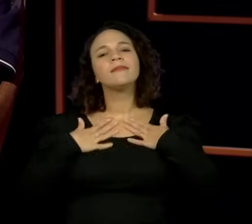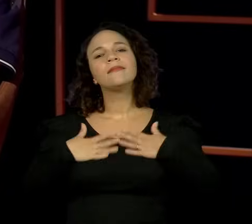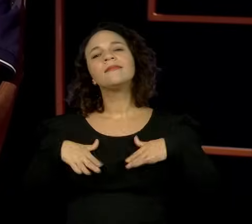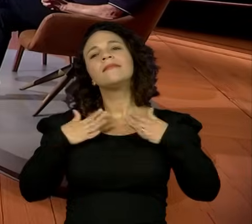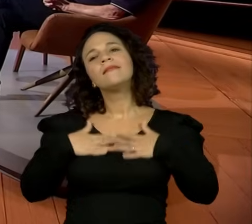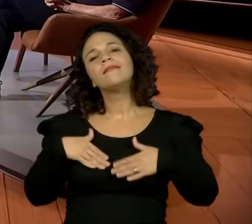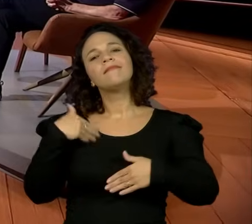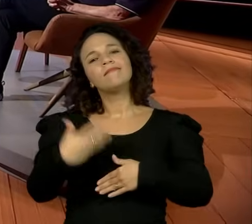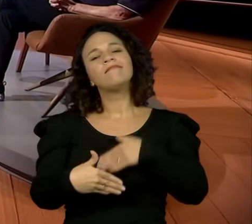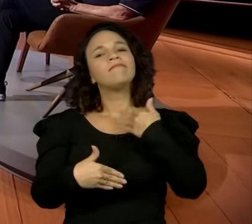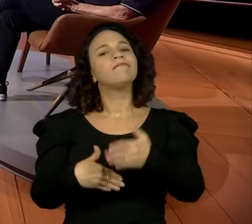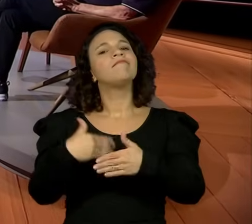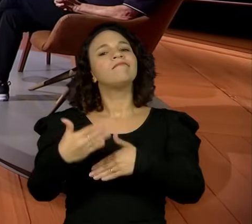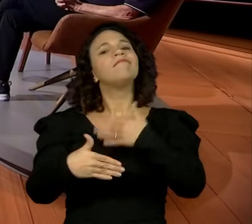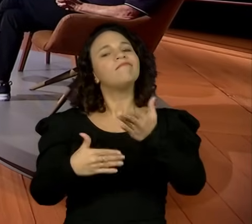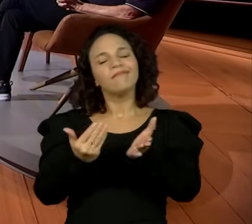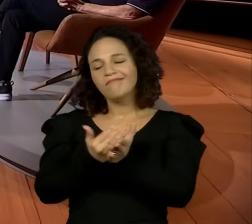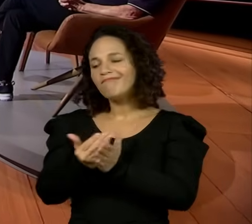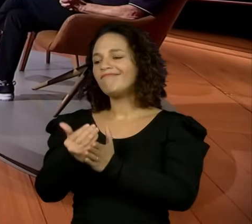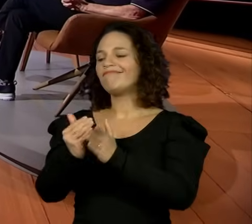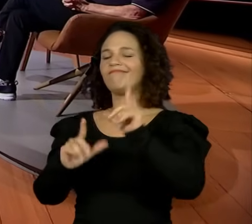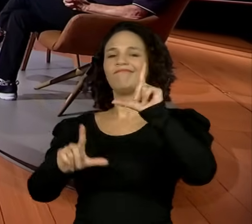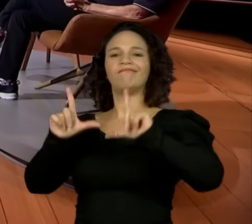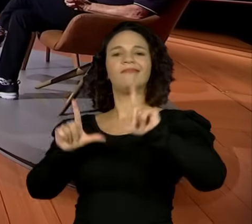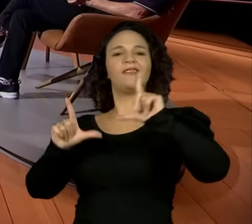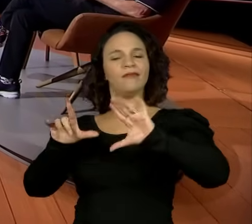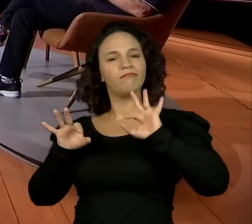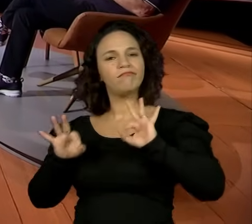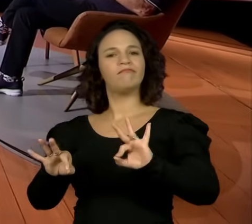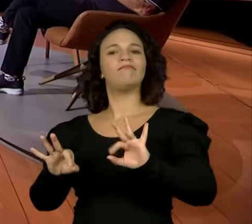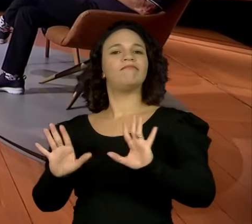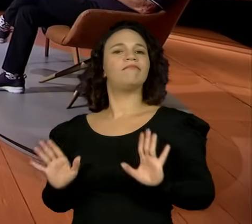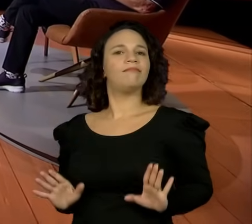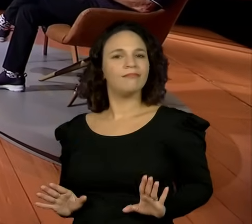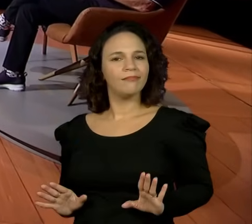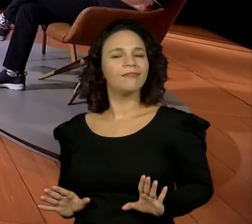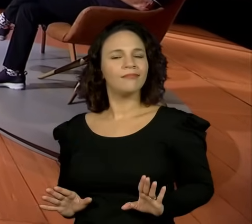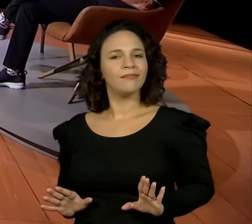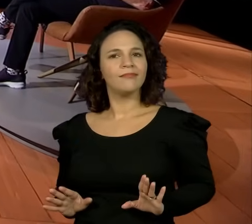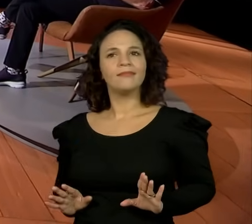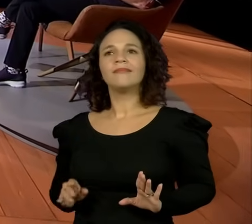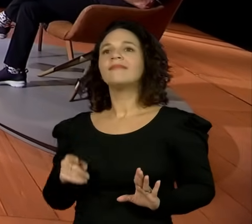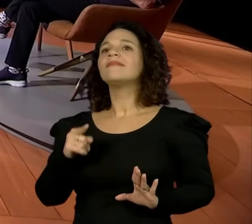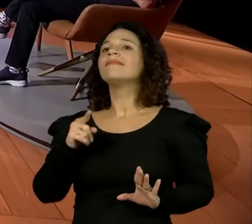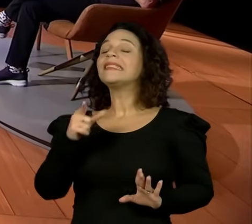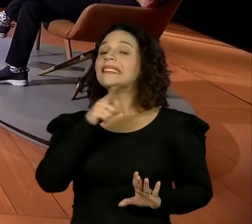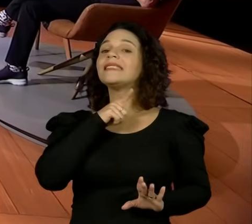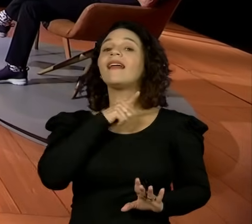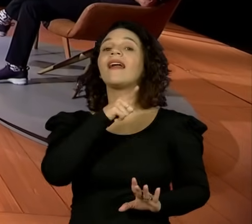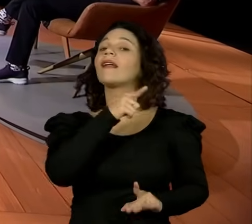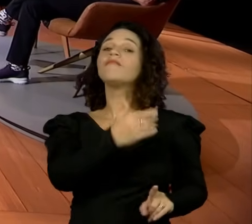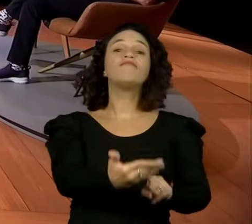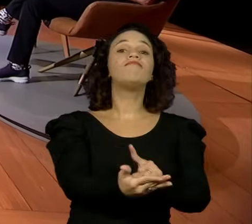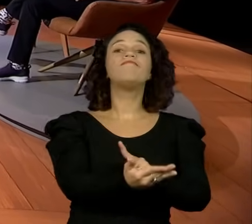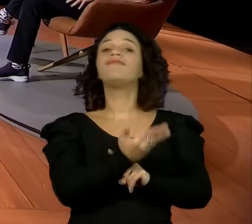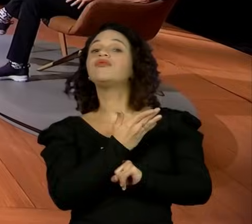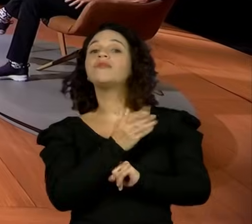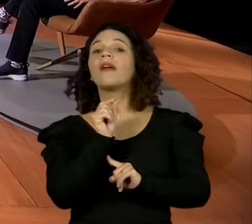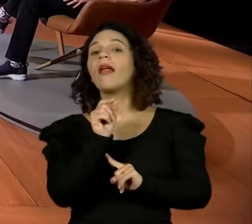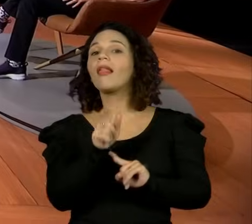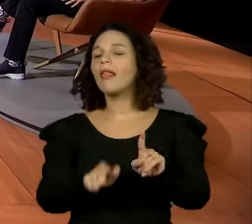e a fazer televisão como deve ser feito, com o respaldo